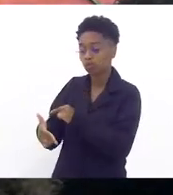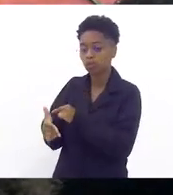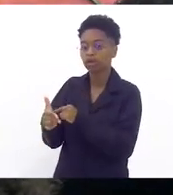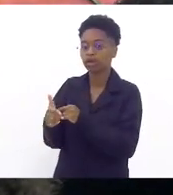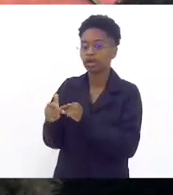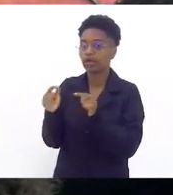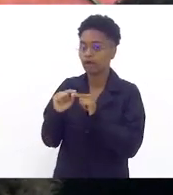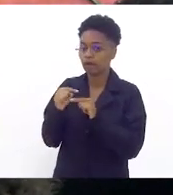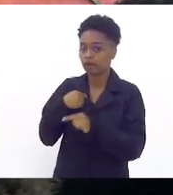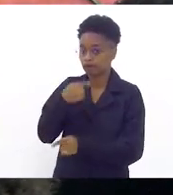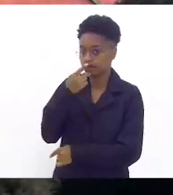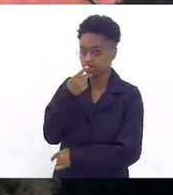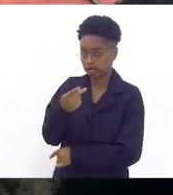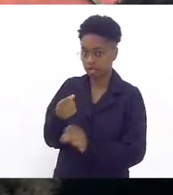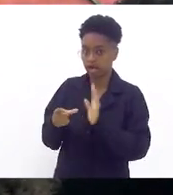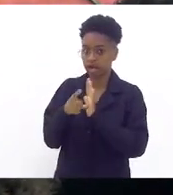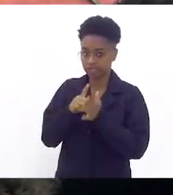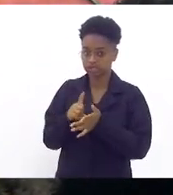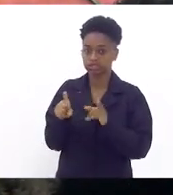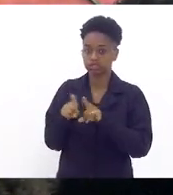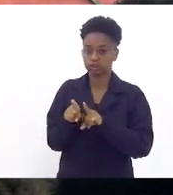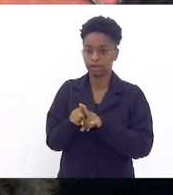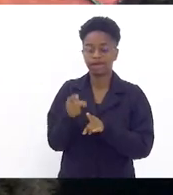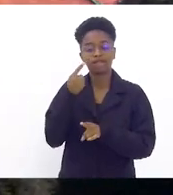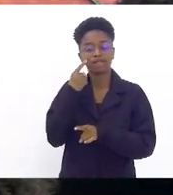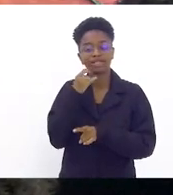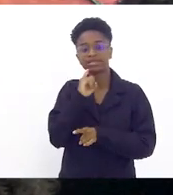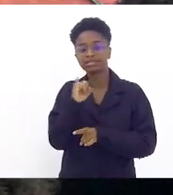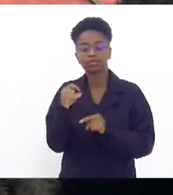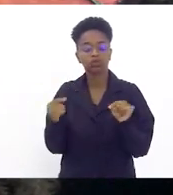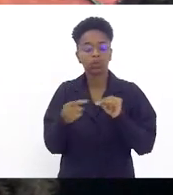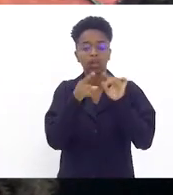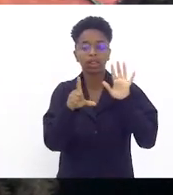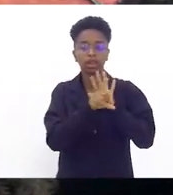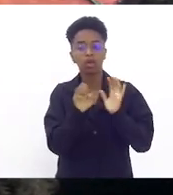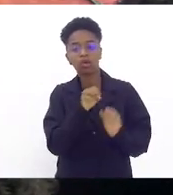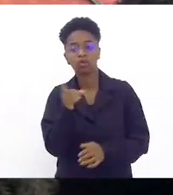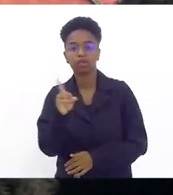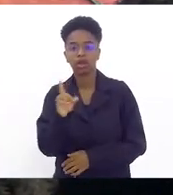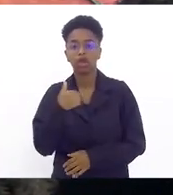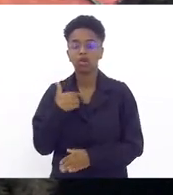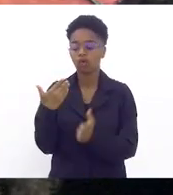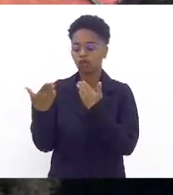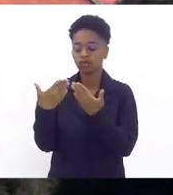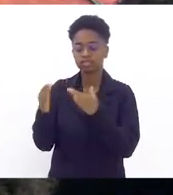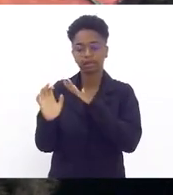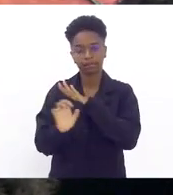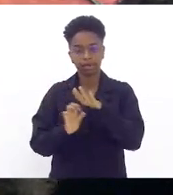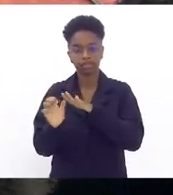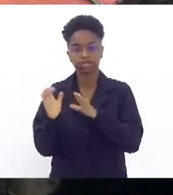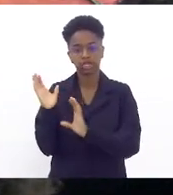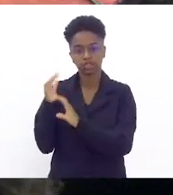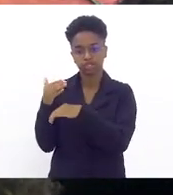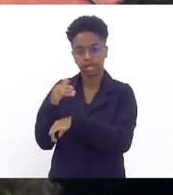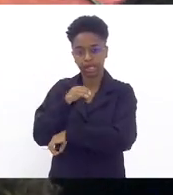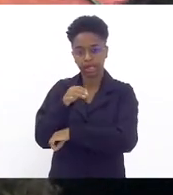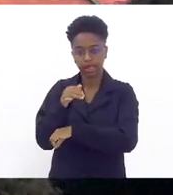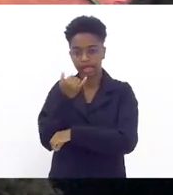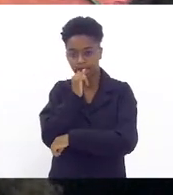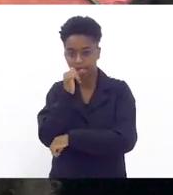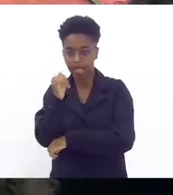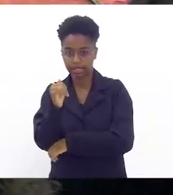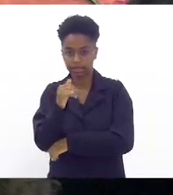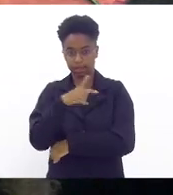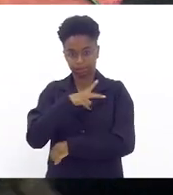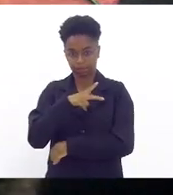com você até para ver legalmente se é possível ou não eu conversei com uma empresa engenharia elétrica privada que se prontificou